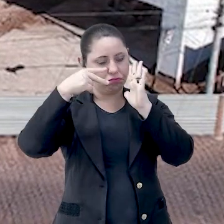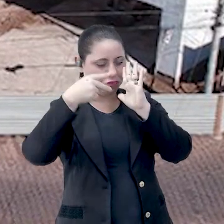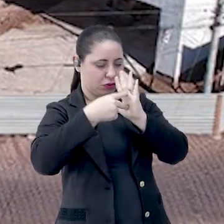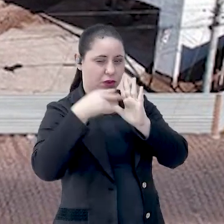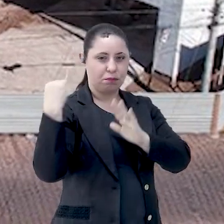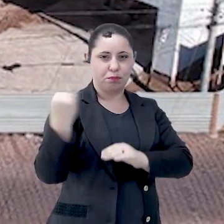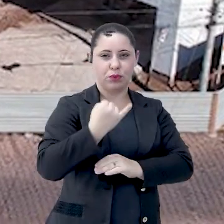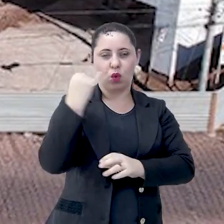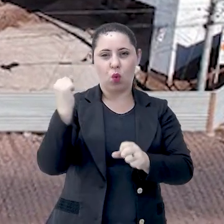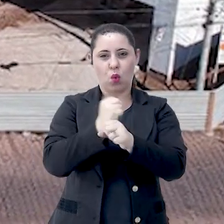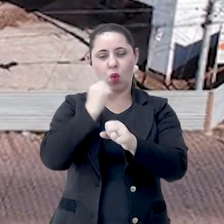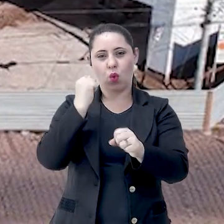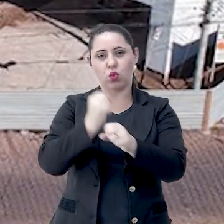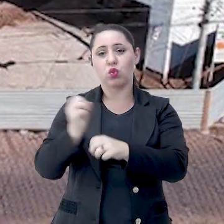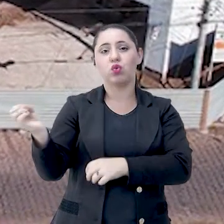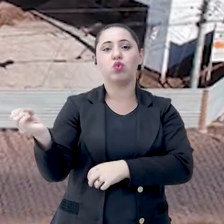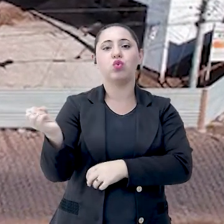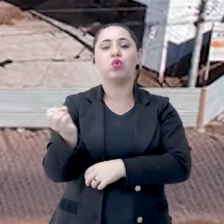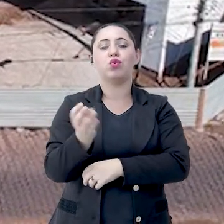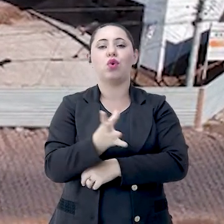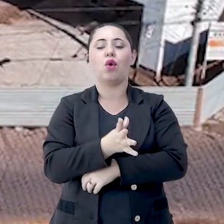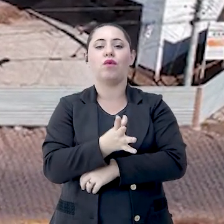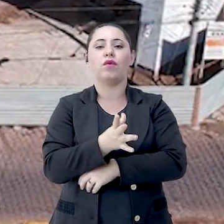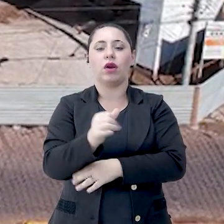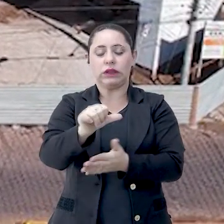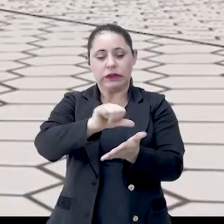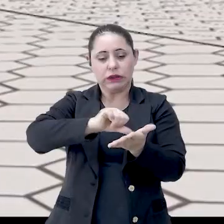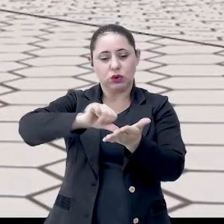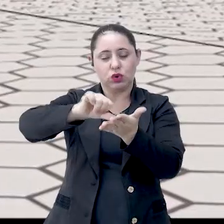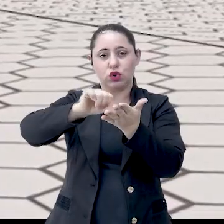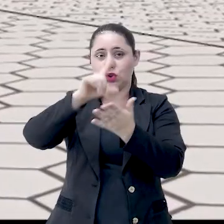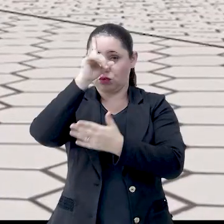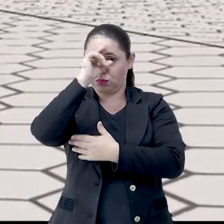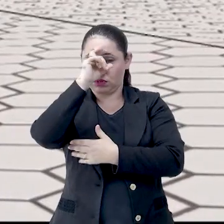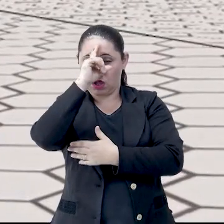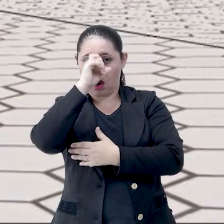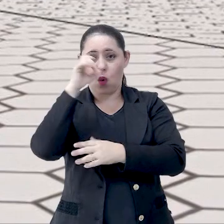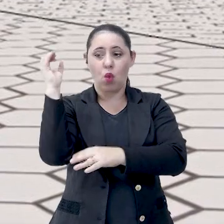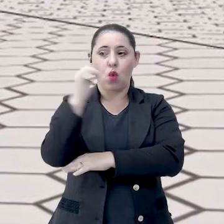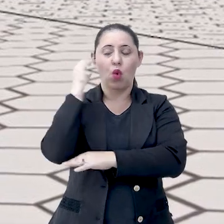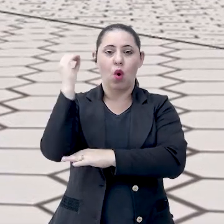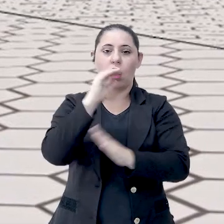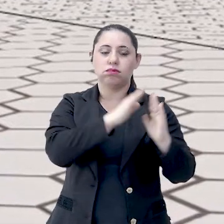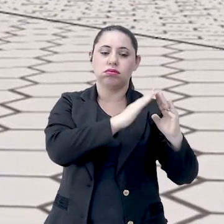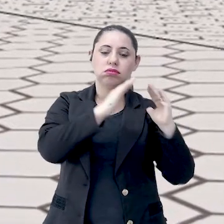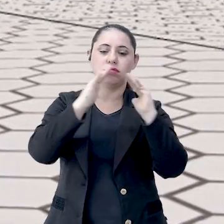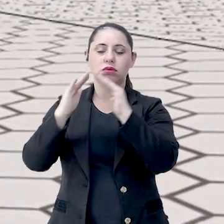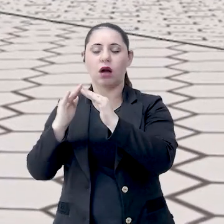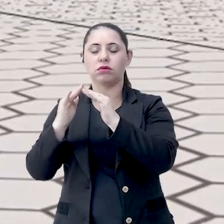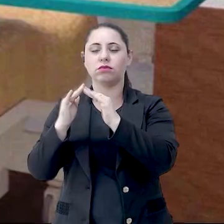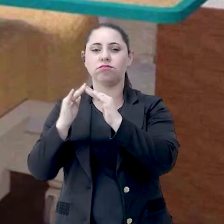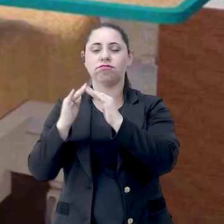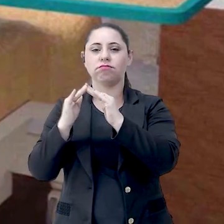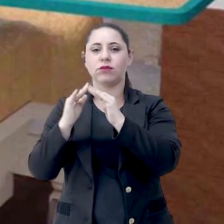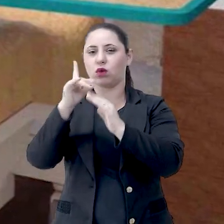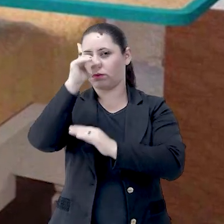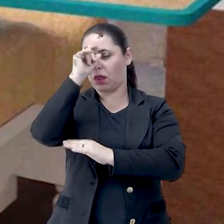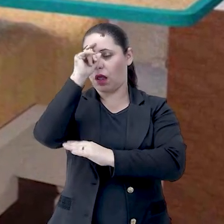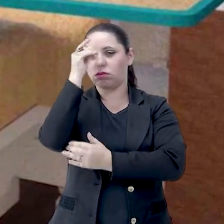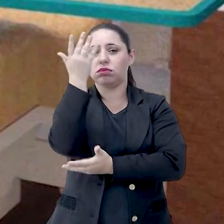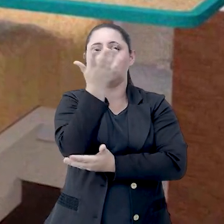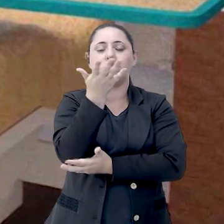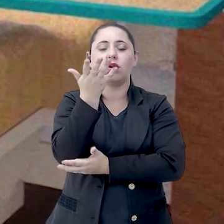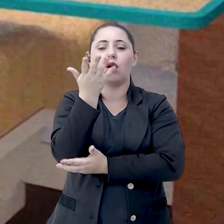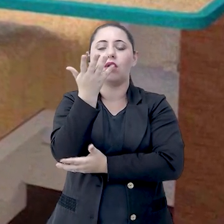em saúde e urgência ao lado do Hospital de Caridade, com pronto-socorro, ambulatório e uma ala